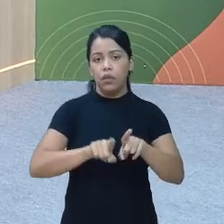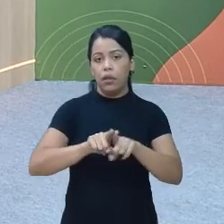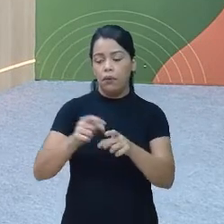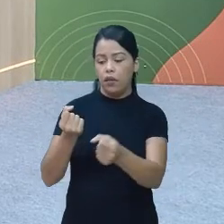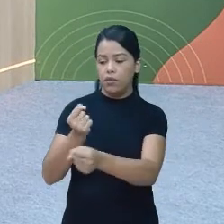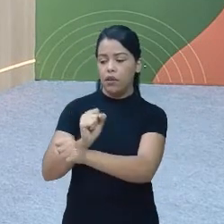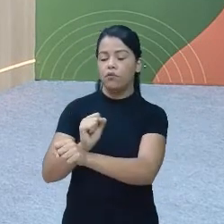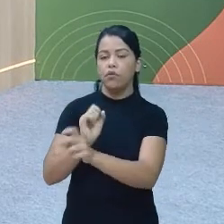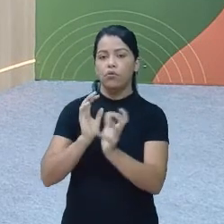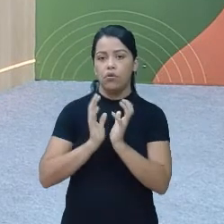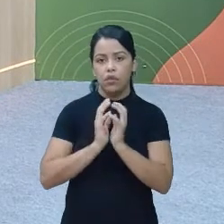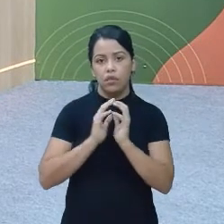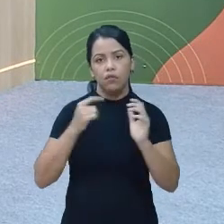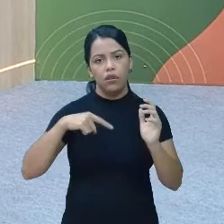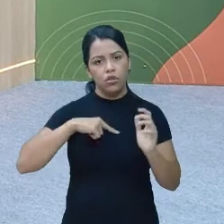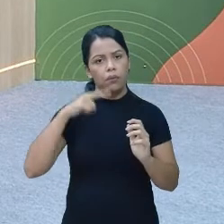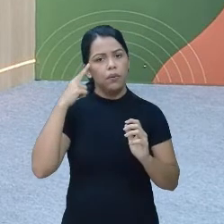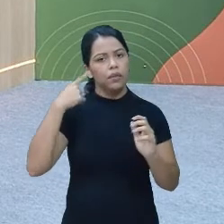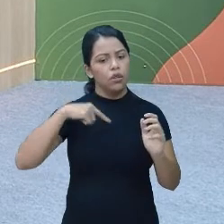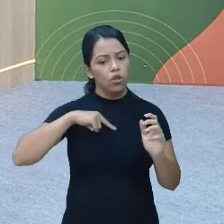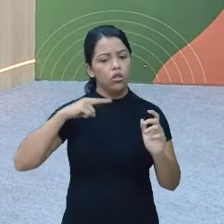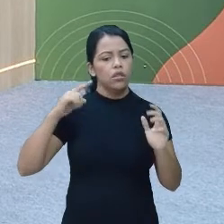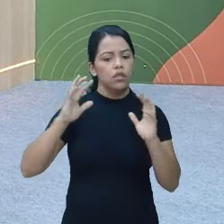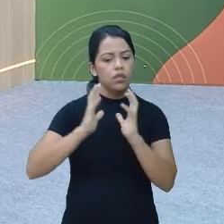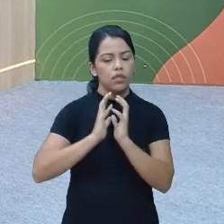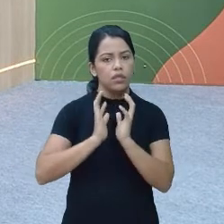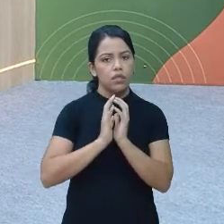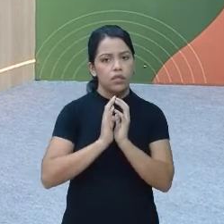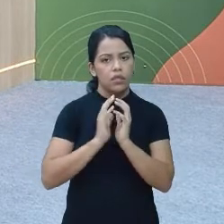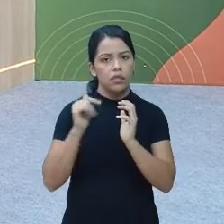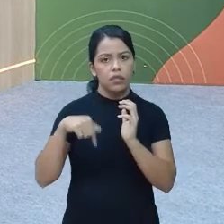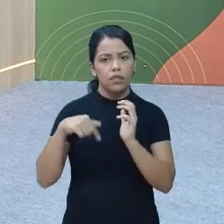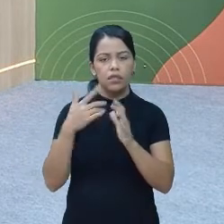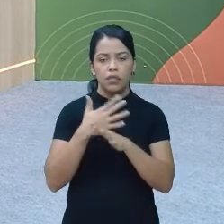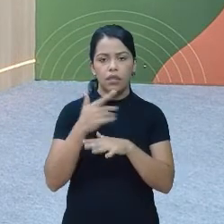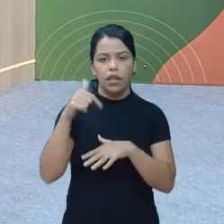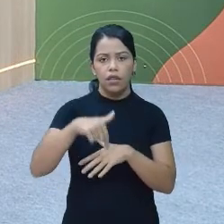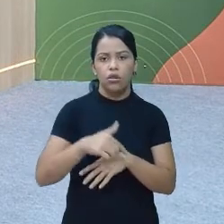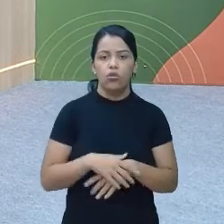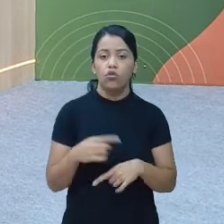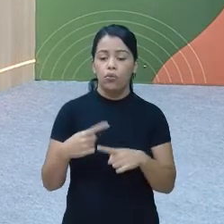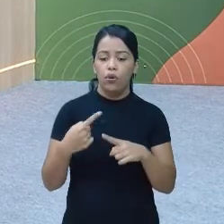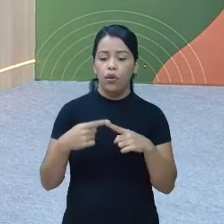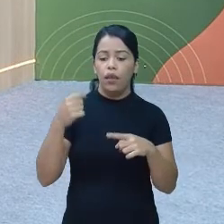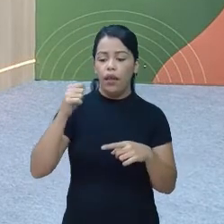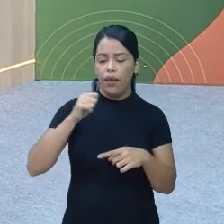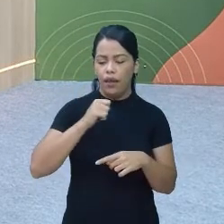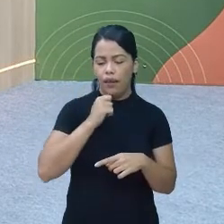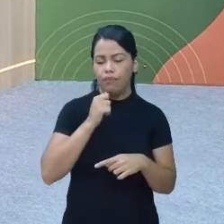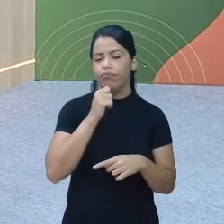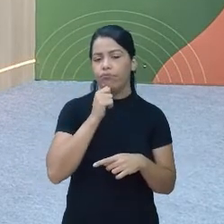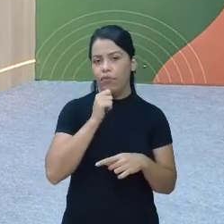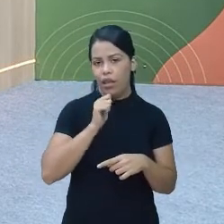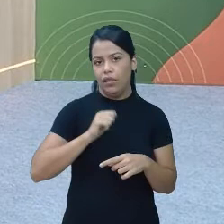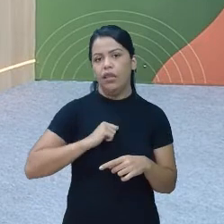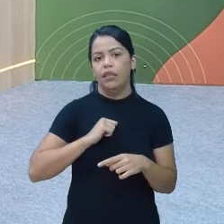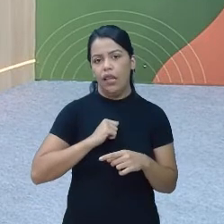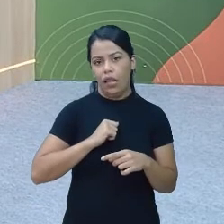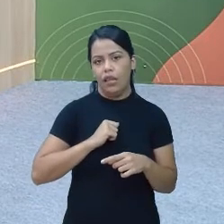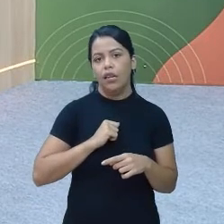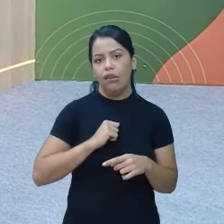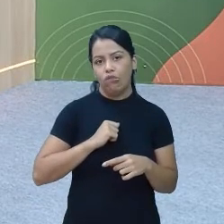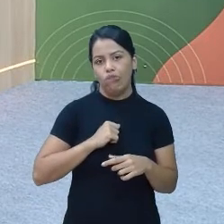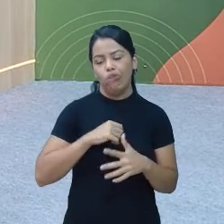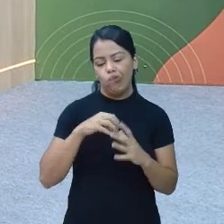cidade hoje, e ainda pensar quanto a nossa cidade, ela apresenta ainda esse aspecto da exclusão,